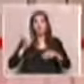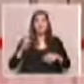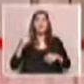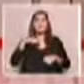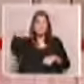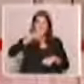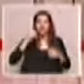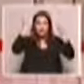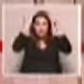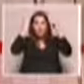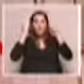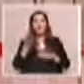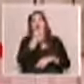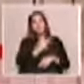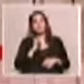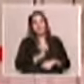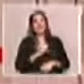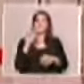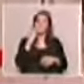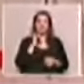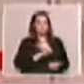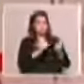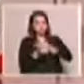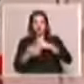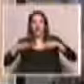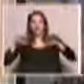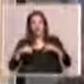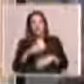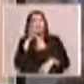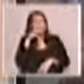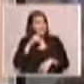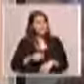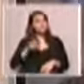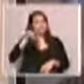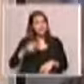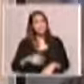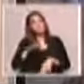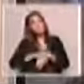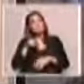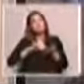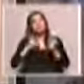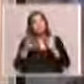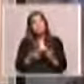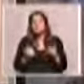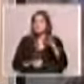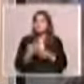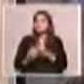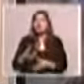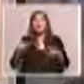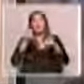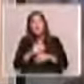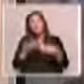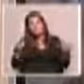e um gorro. Muito portanto, fofinha e quentinha. Sim, fofinha e quentinha, acima de tudo. E é a perspectiva também da tecnologia, da inovação e também muitos